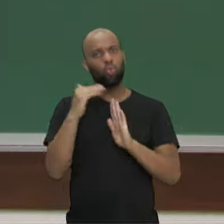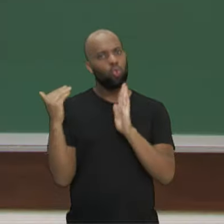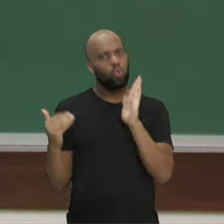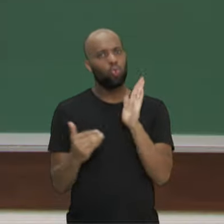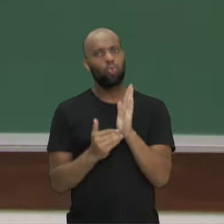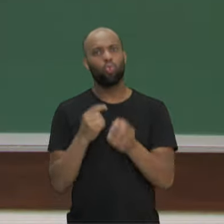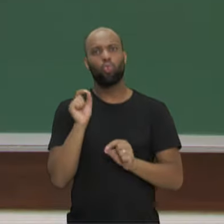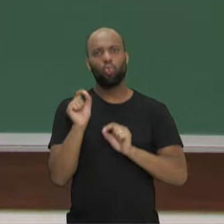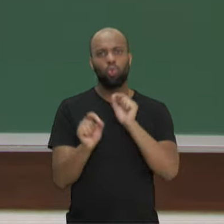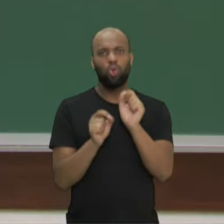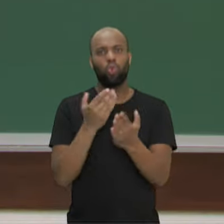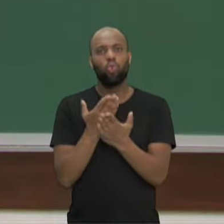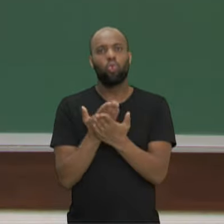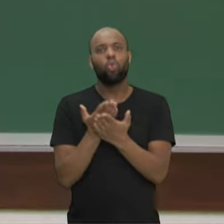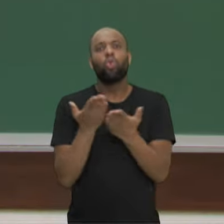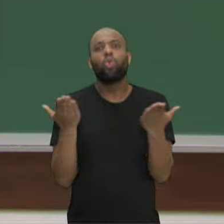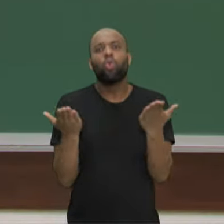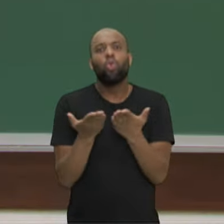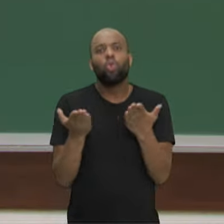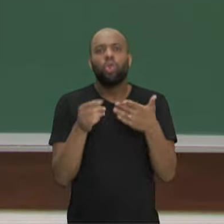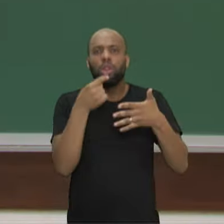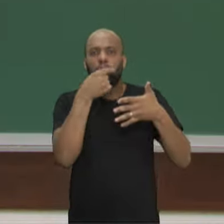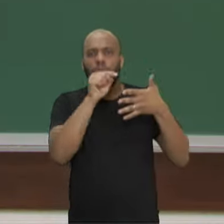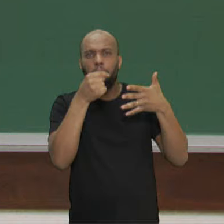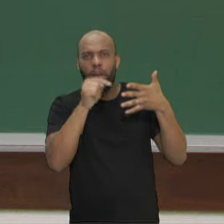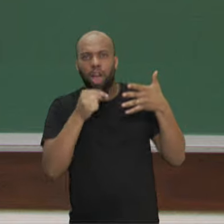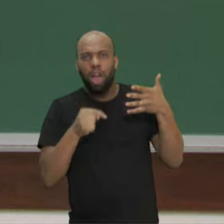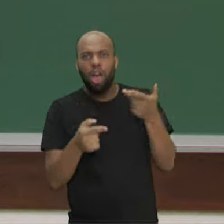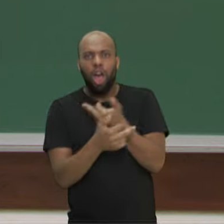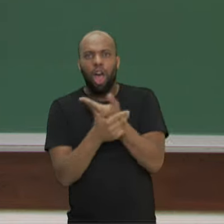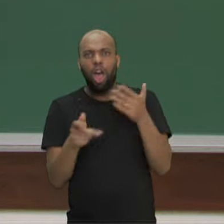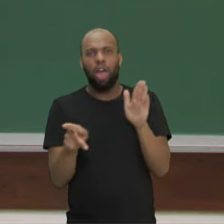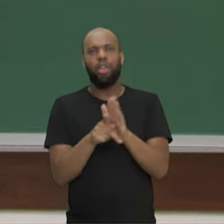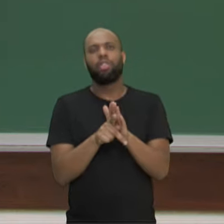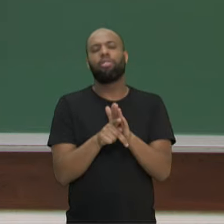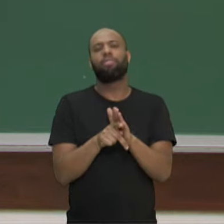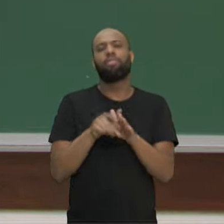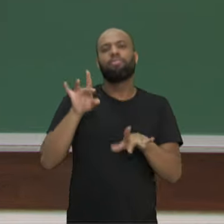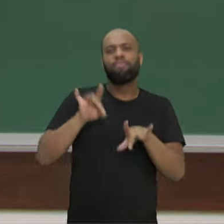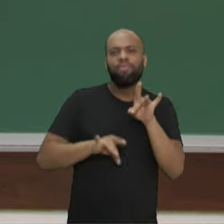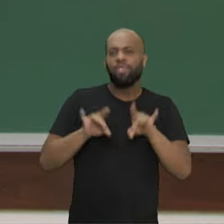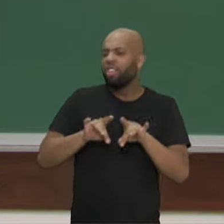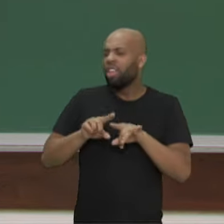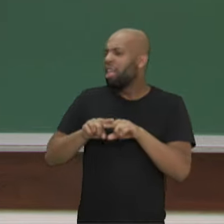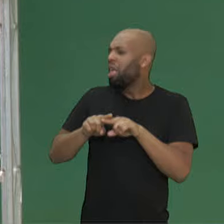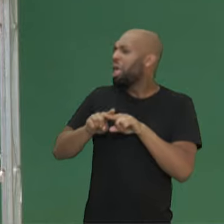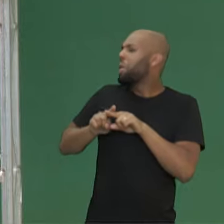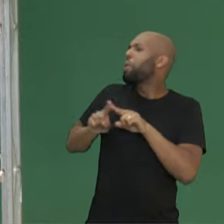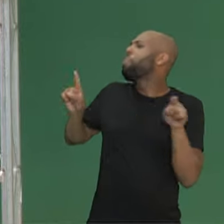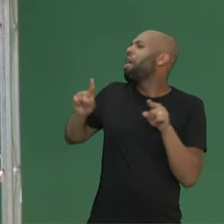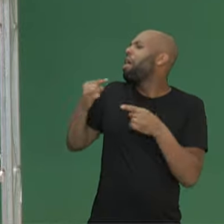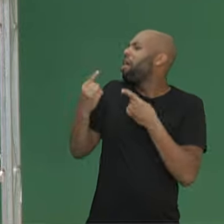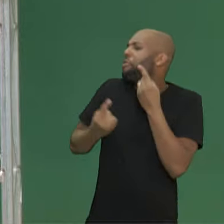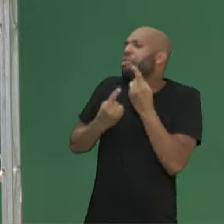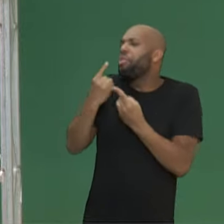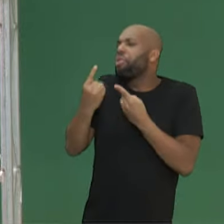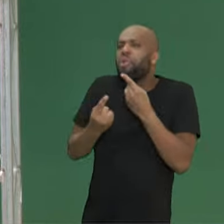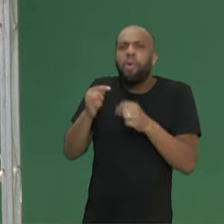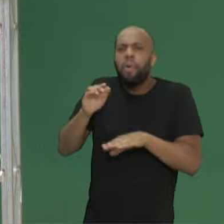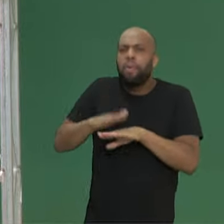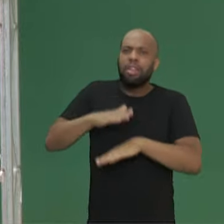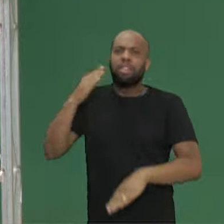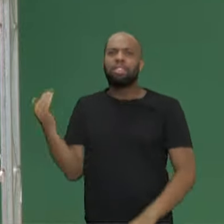hoje, tá? Todos os elementos do teatro. Barbela, qual seria o elemento